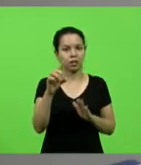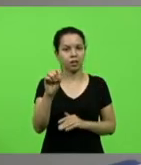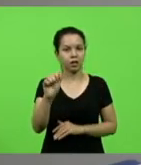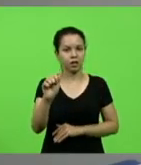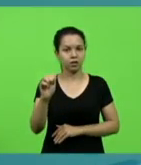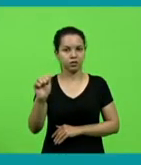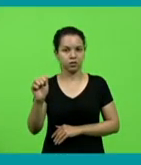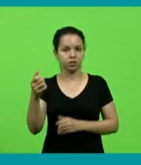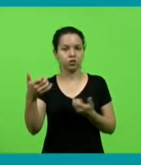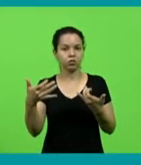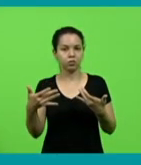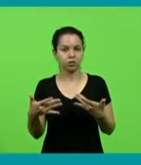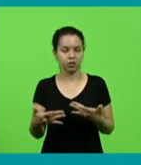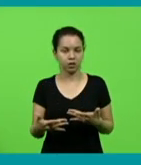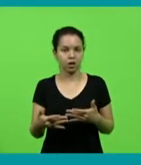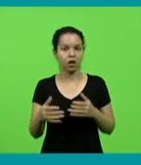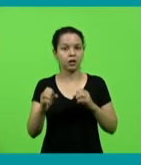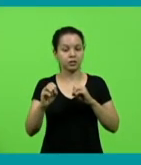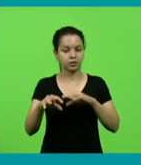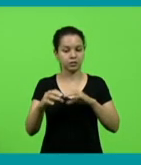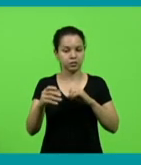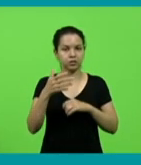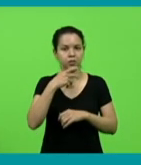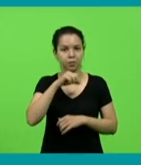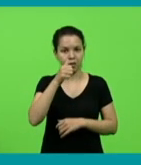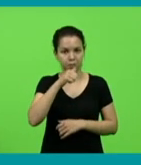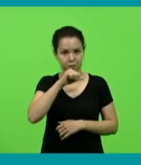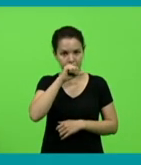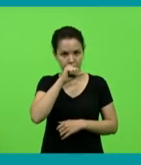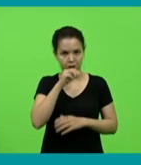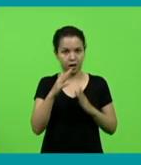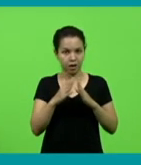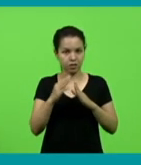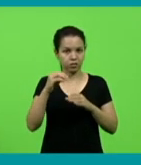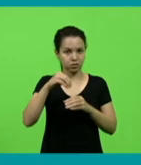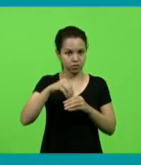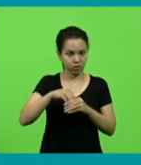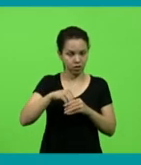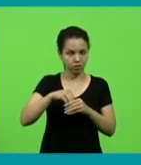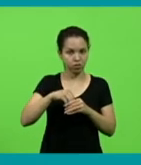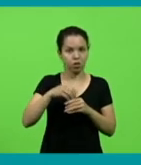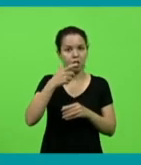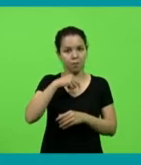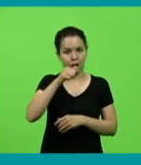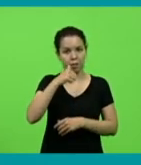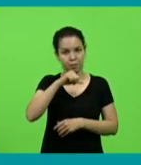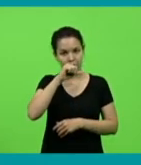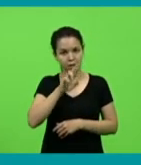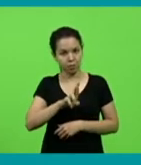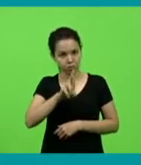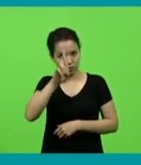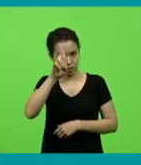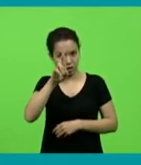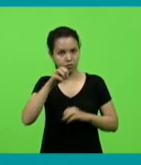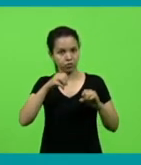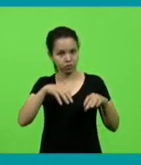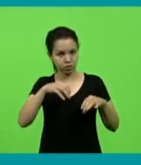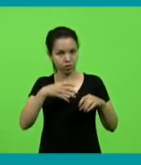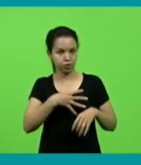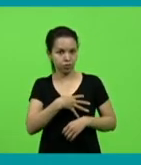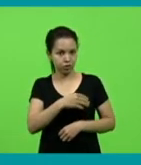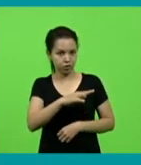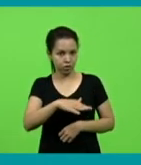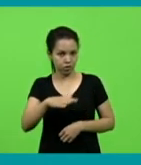admitido a educação domiciliar com a responsabilidade dos pais ou tutores, observadas a articulação,